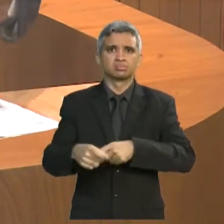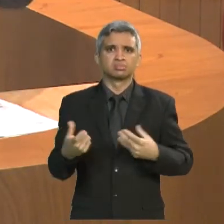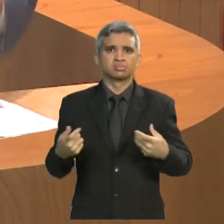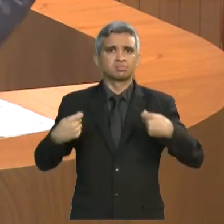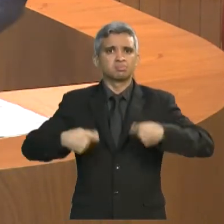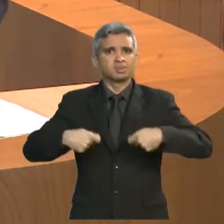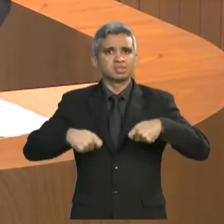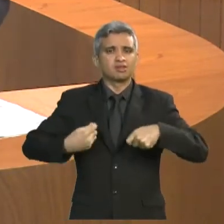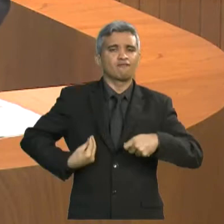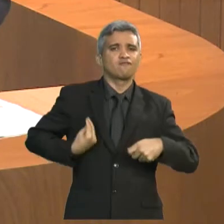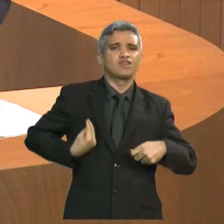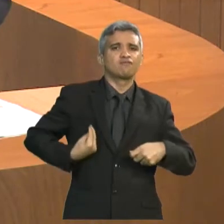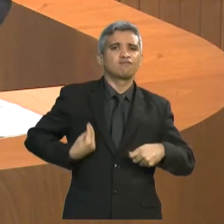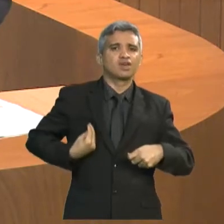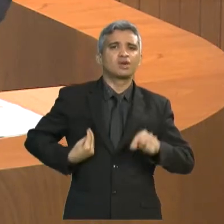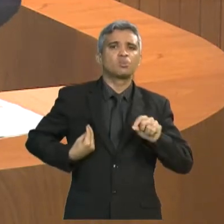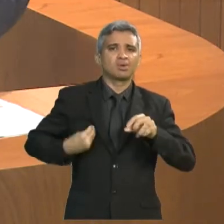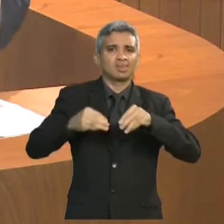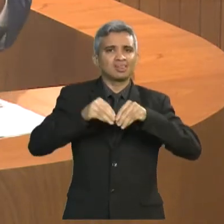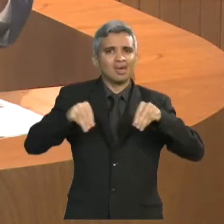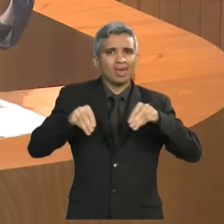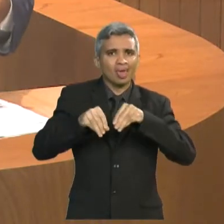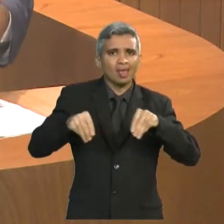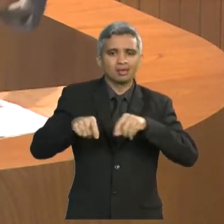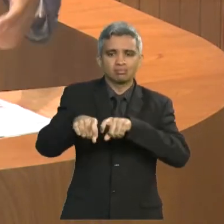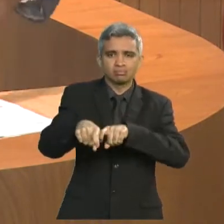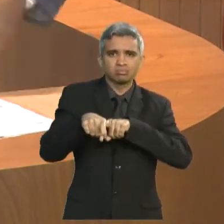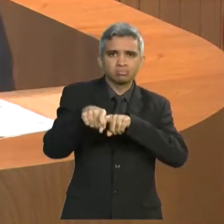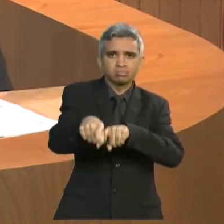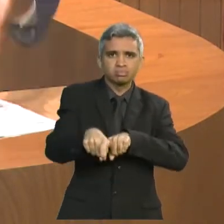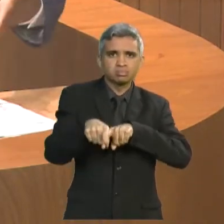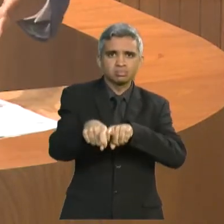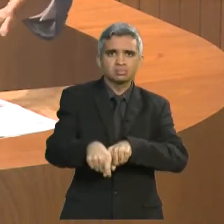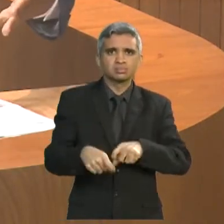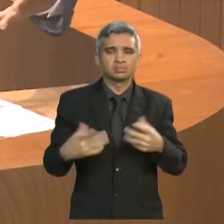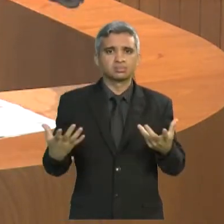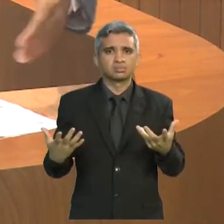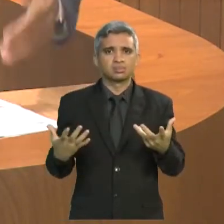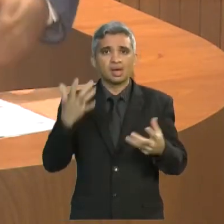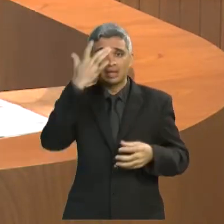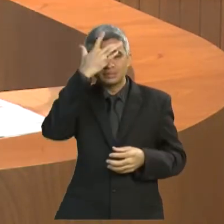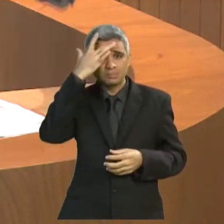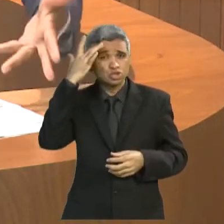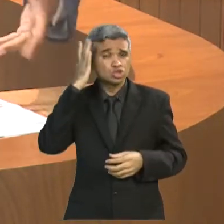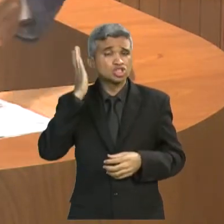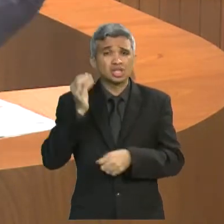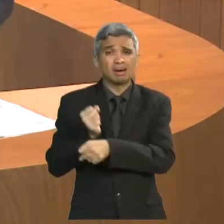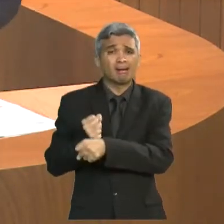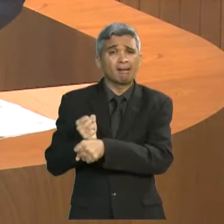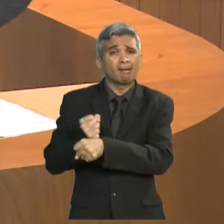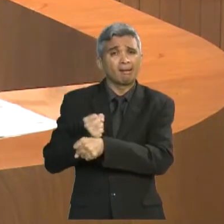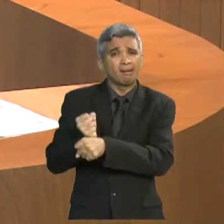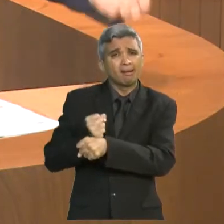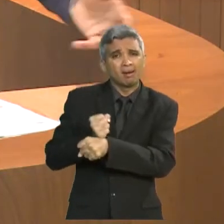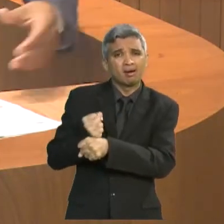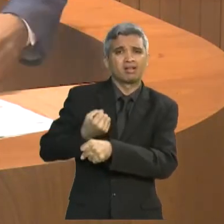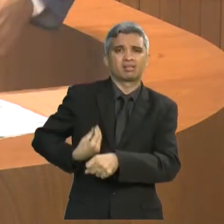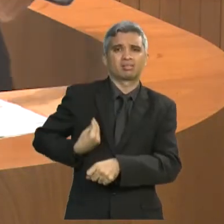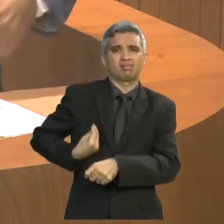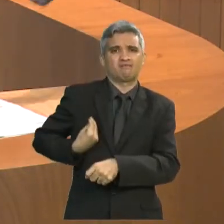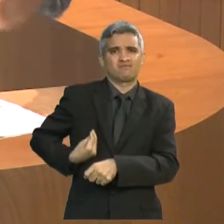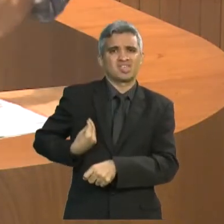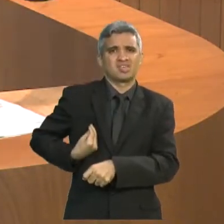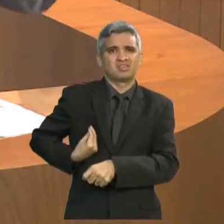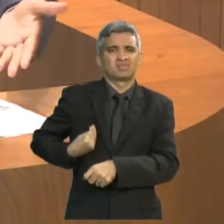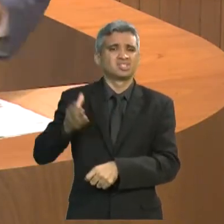sobrevivendo da terra O que é uma população que já vi falar muito tempo as casas antigas tem no